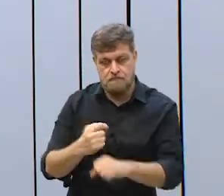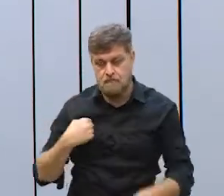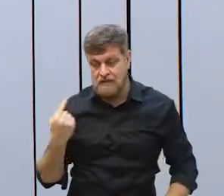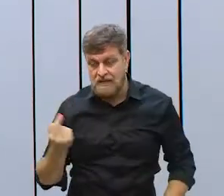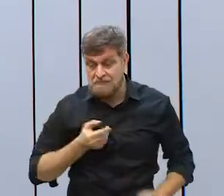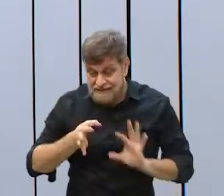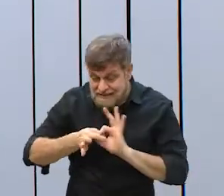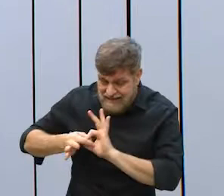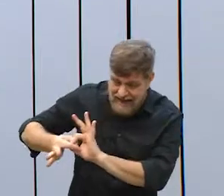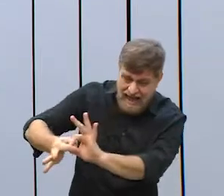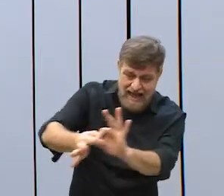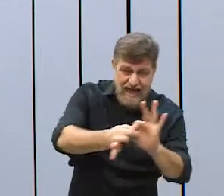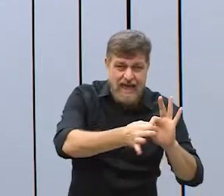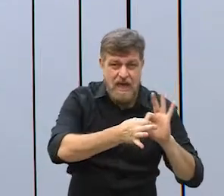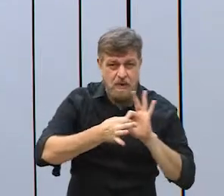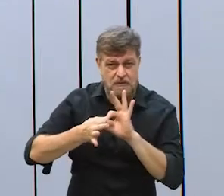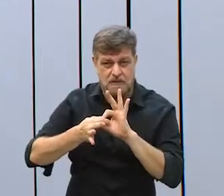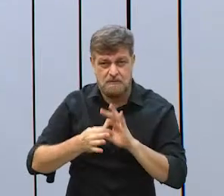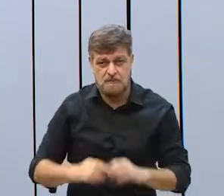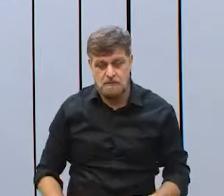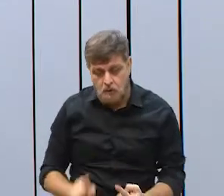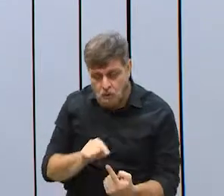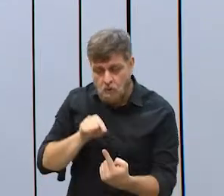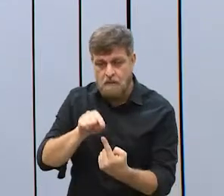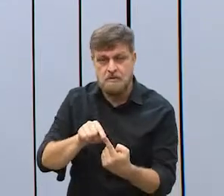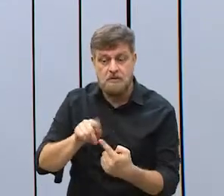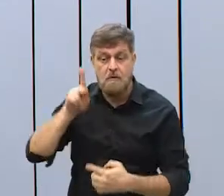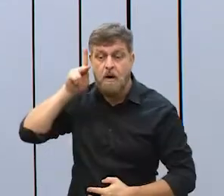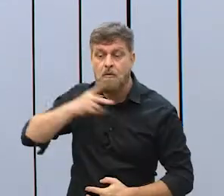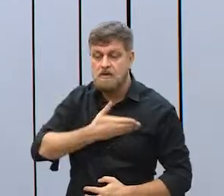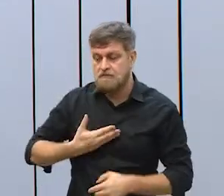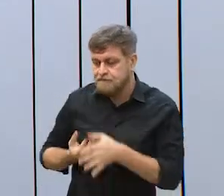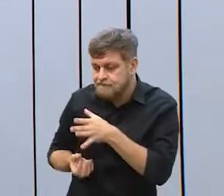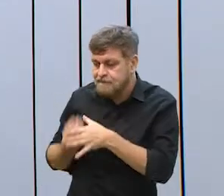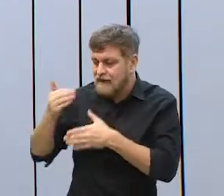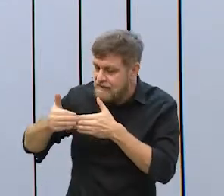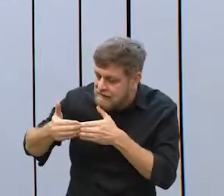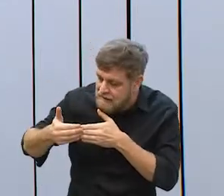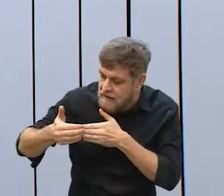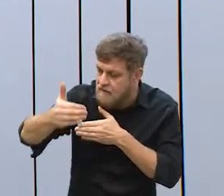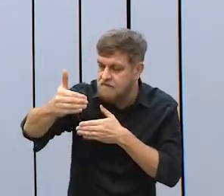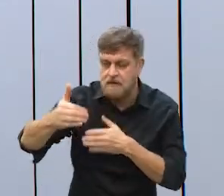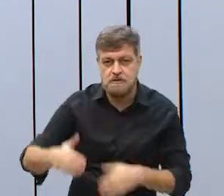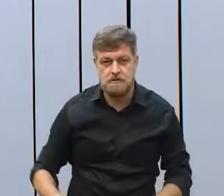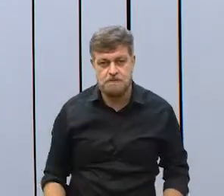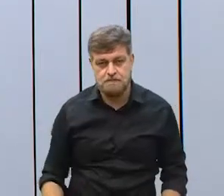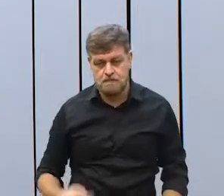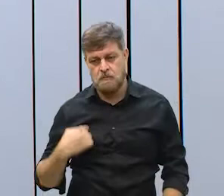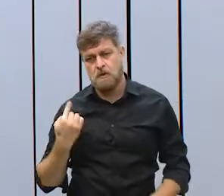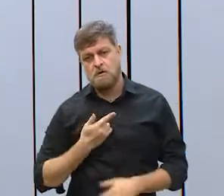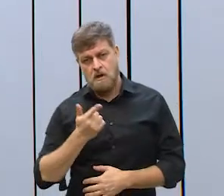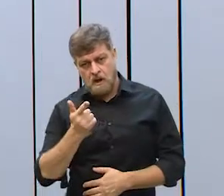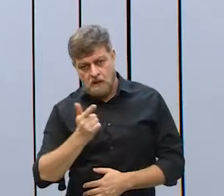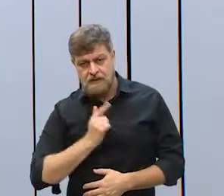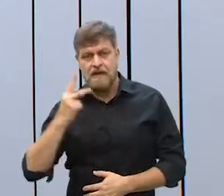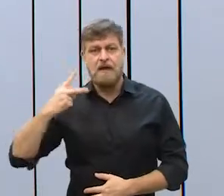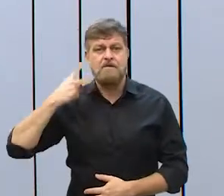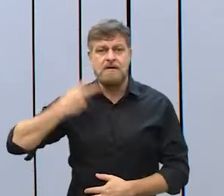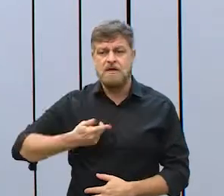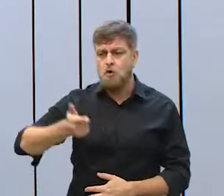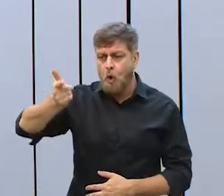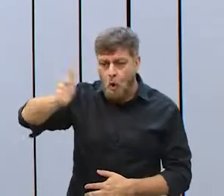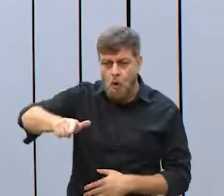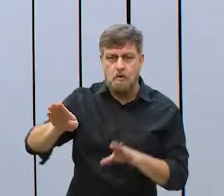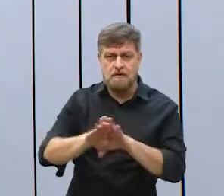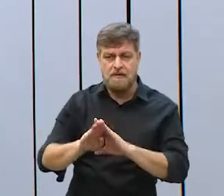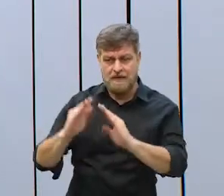precisa reunir tudo isso para fazer as políticas públicas daqui para frente. E além de nós, temos outros vereadores que